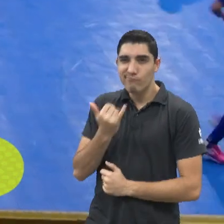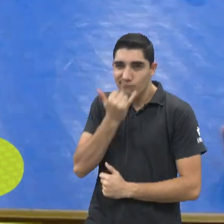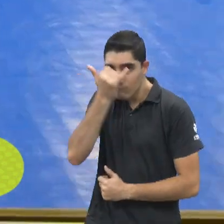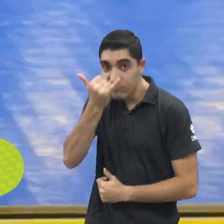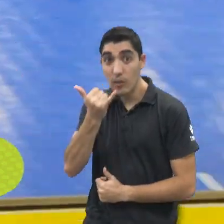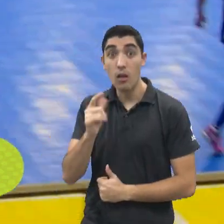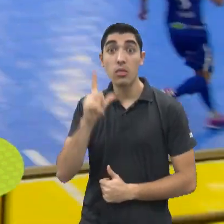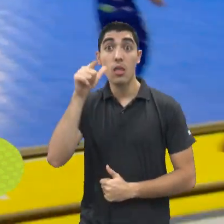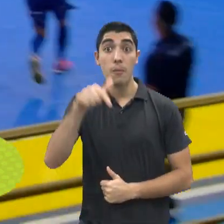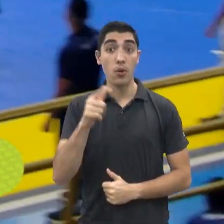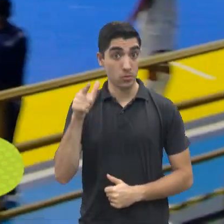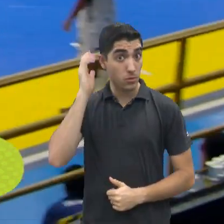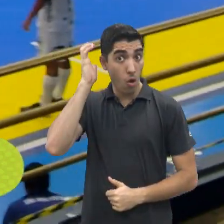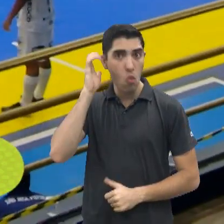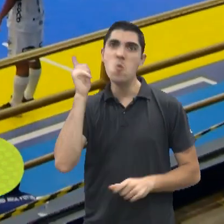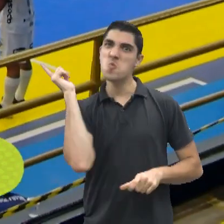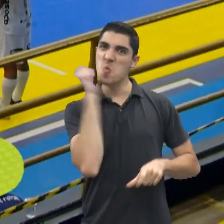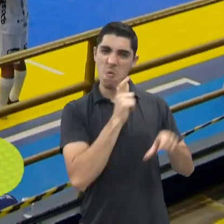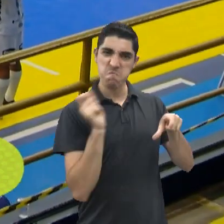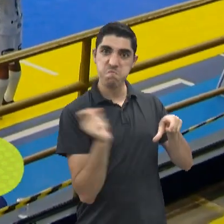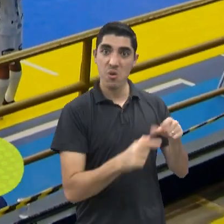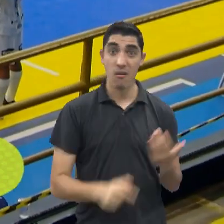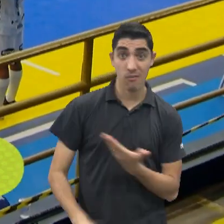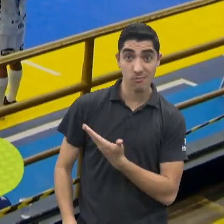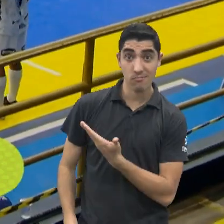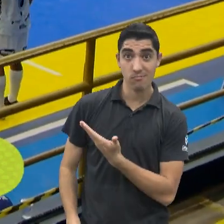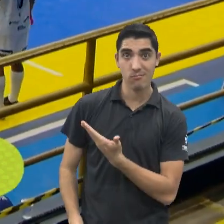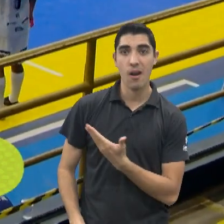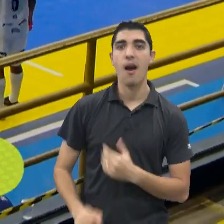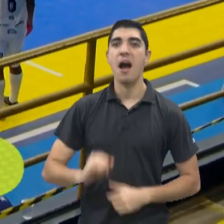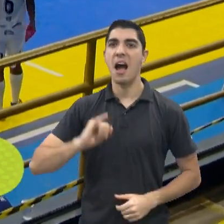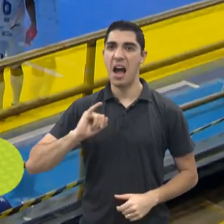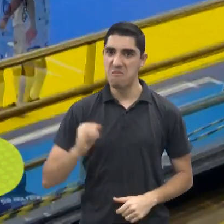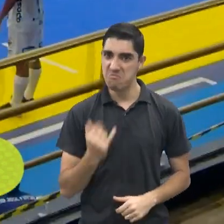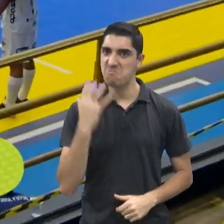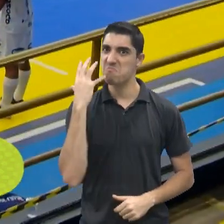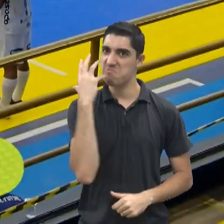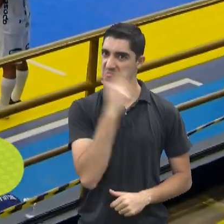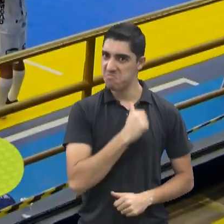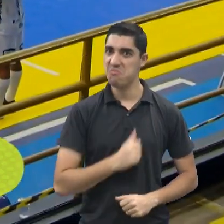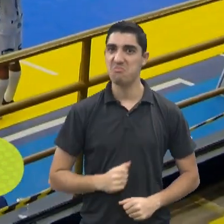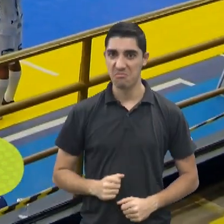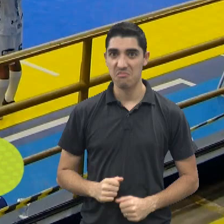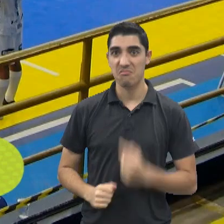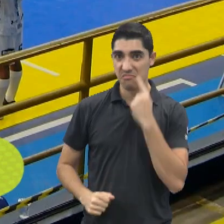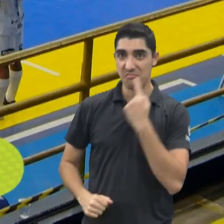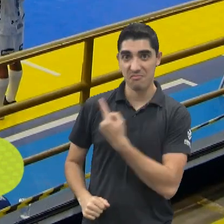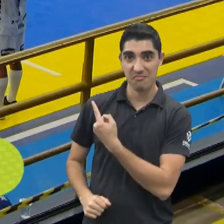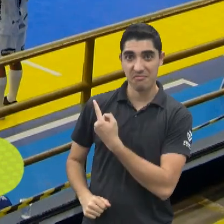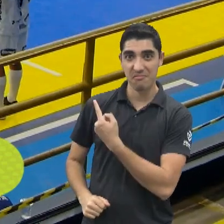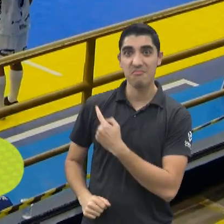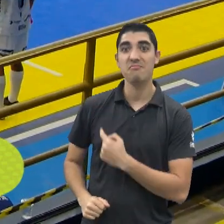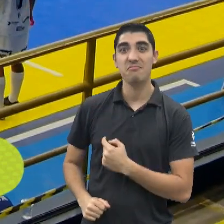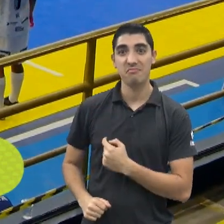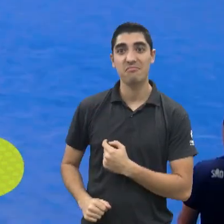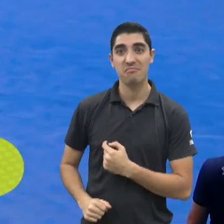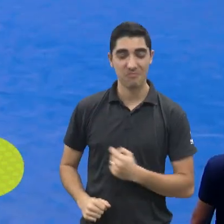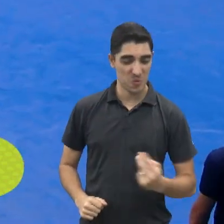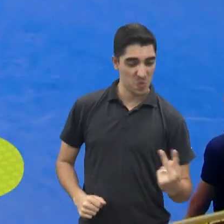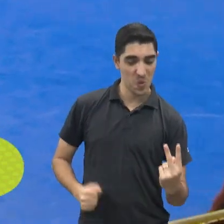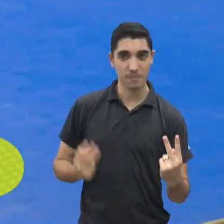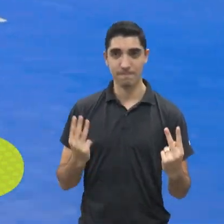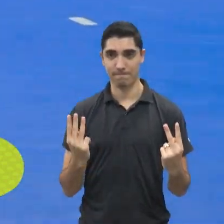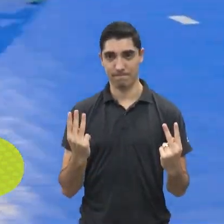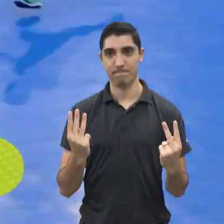do Santo André não desperdiçou a chance e deu esse bonito toque. 3-2. E